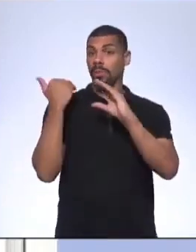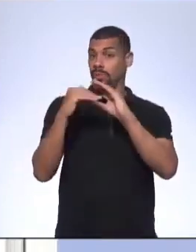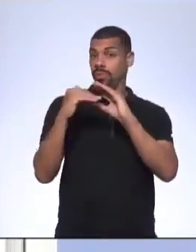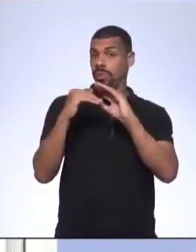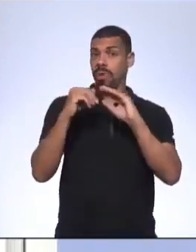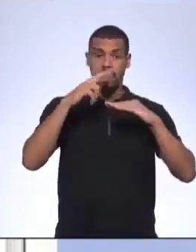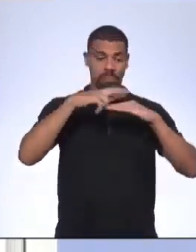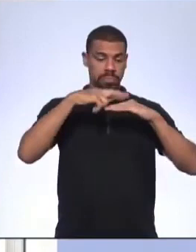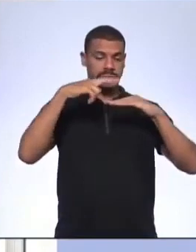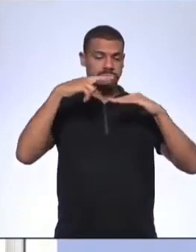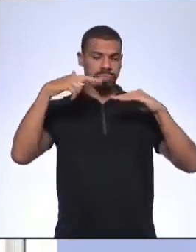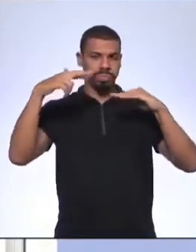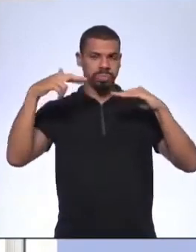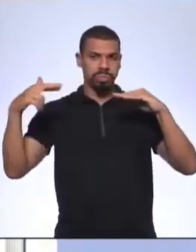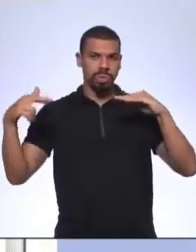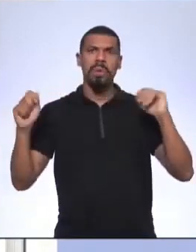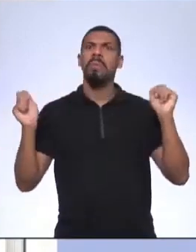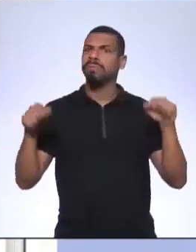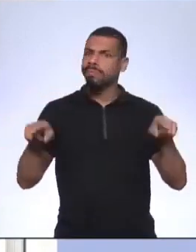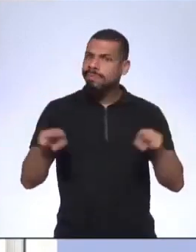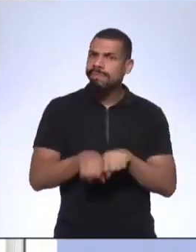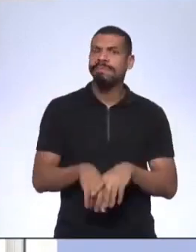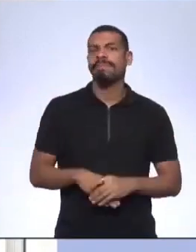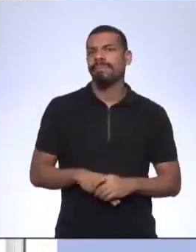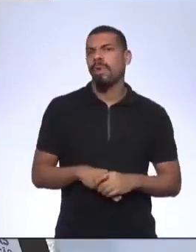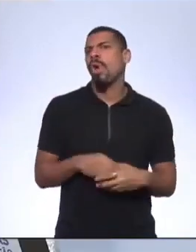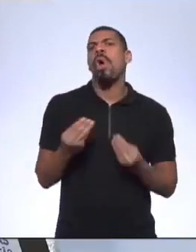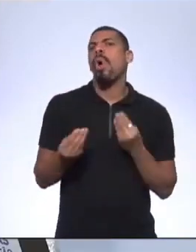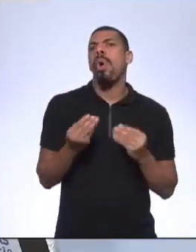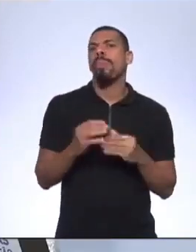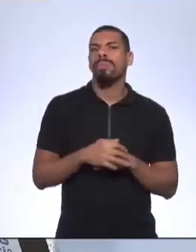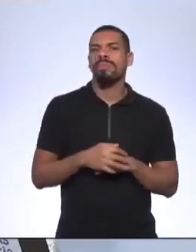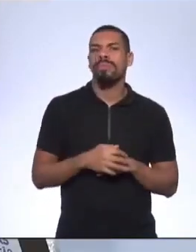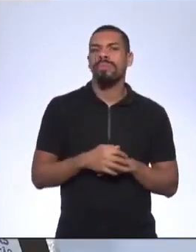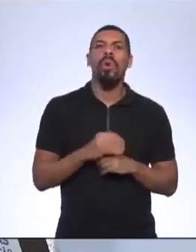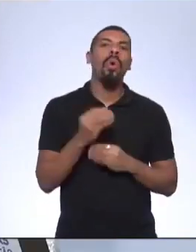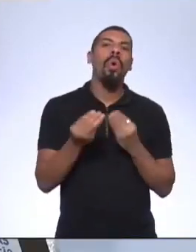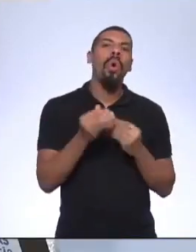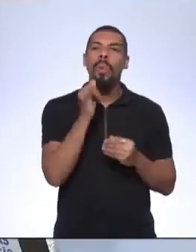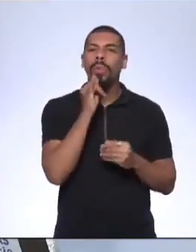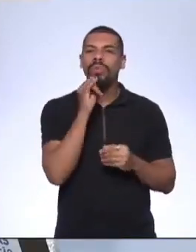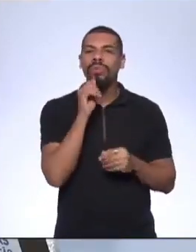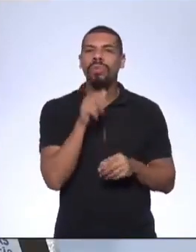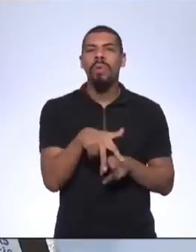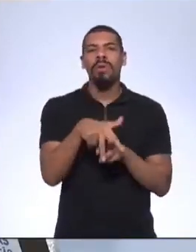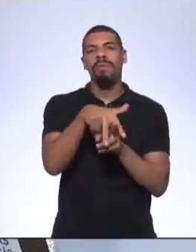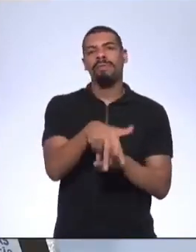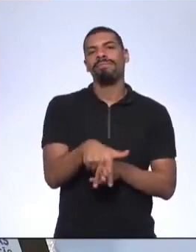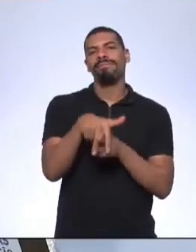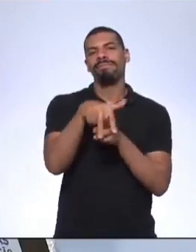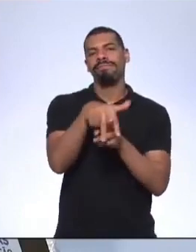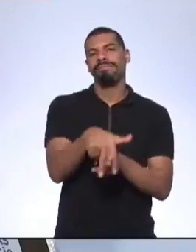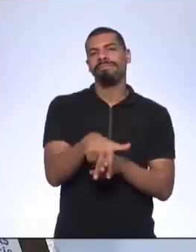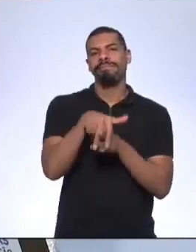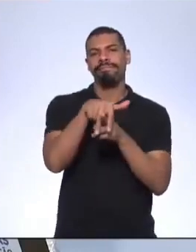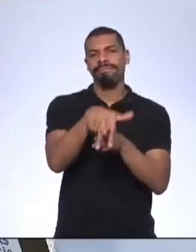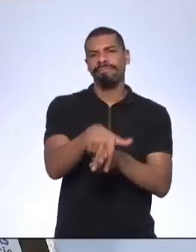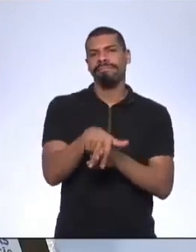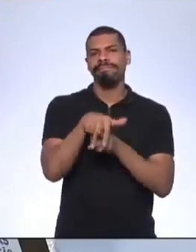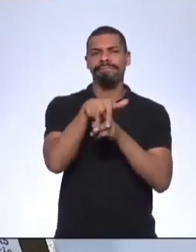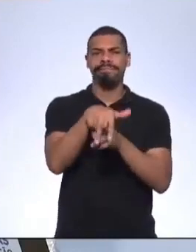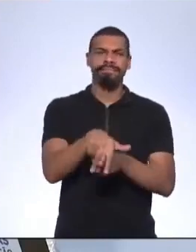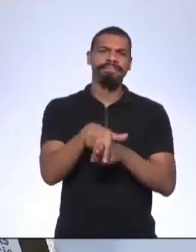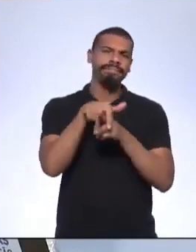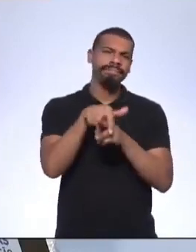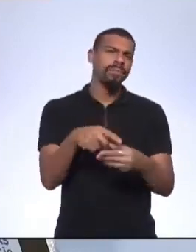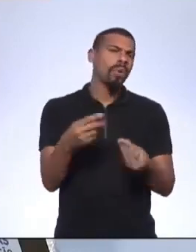onda eletromagnética. Isso mudou muito, porque antes como é que você tinha que fazer? Você tinha que usar um recurso de um cavalo, levar lá uma mensagem, sei lá, ir gritando,